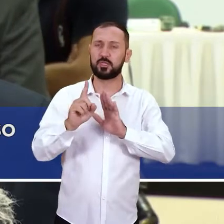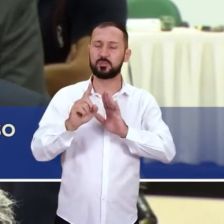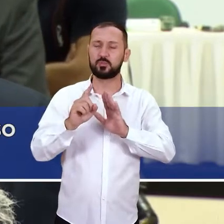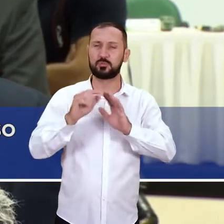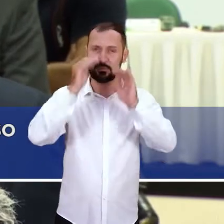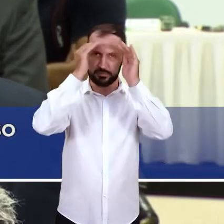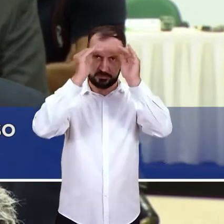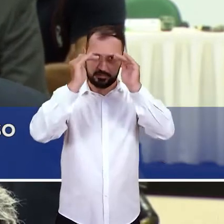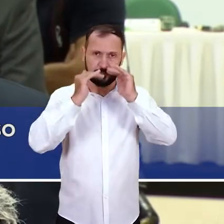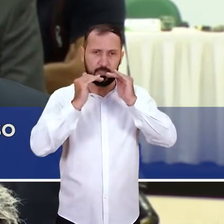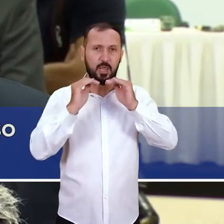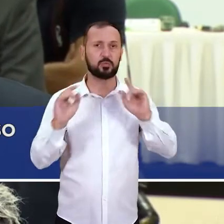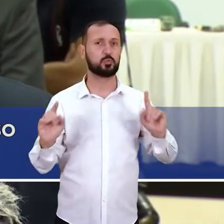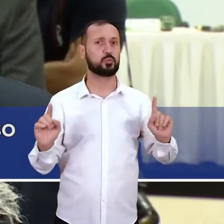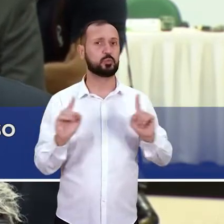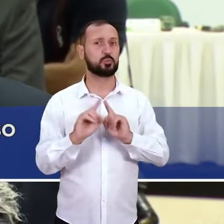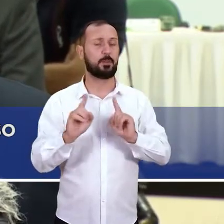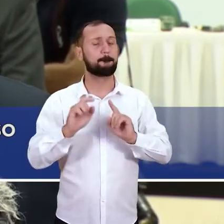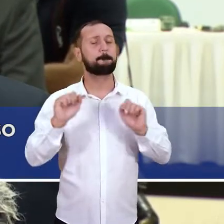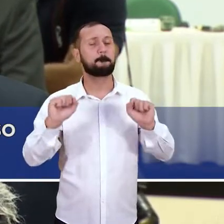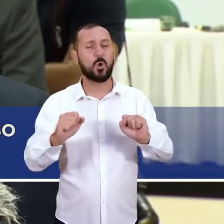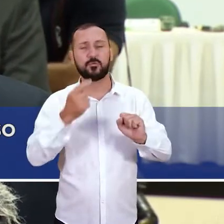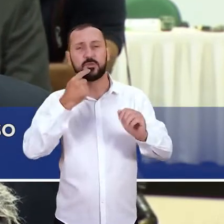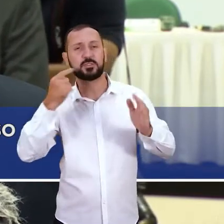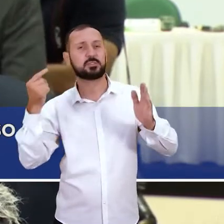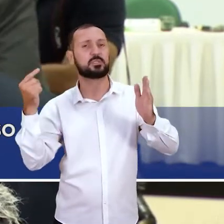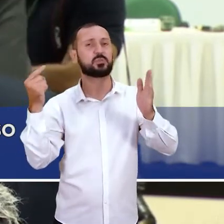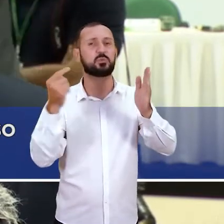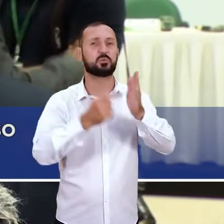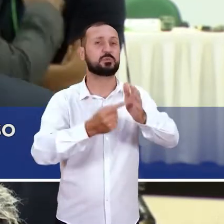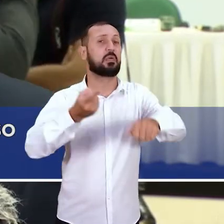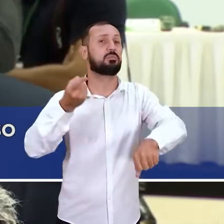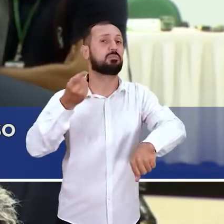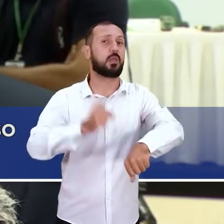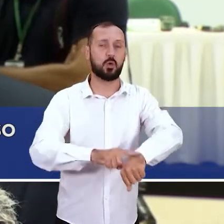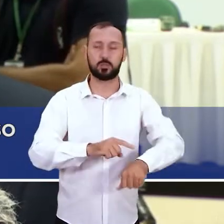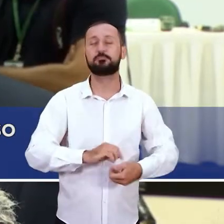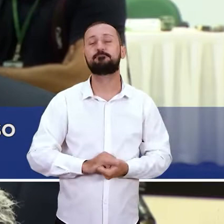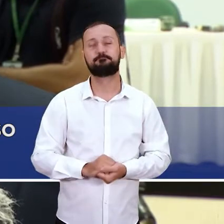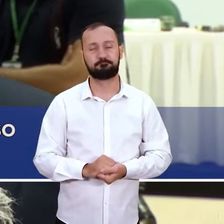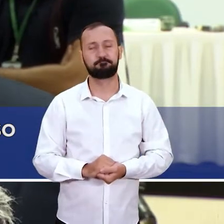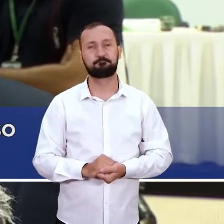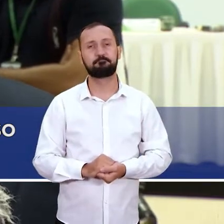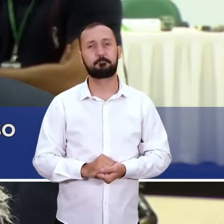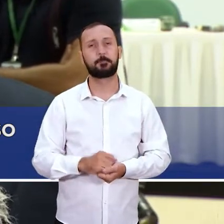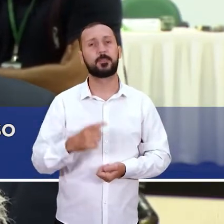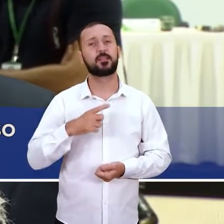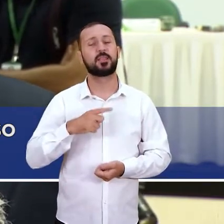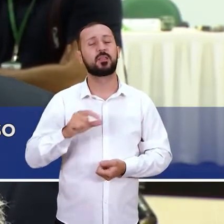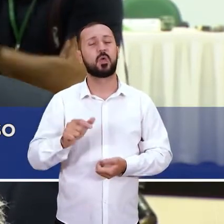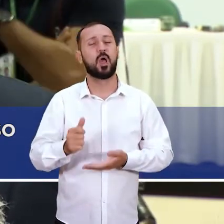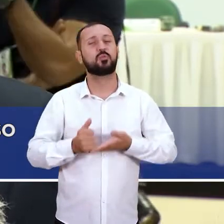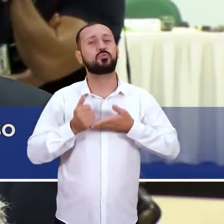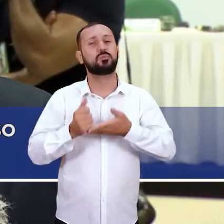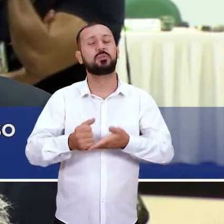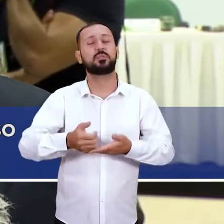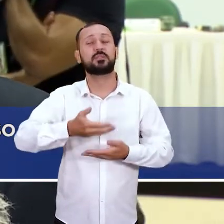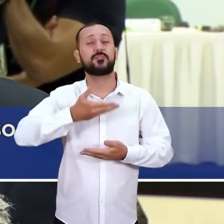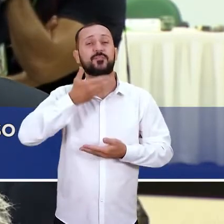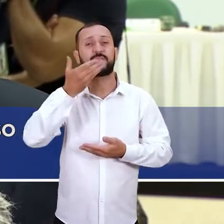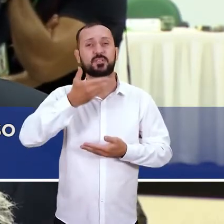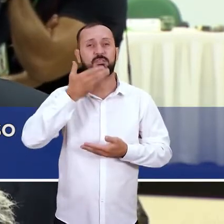que os seus direitos não estão sendo resguardados, poder fazer a denúncia imediatamente, tendo